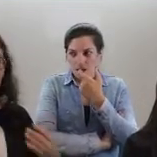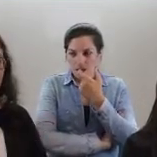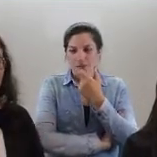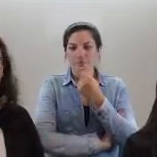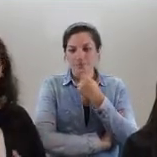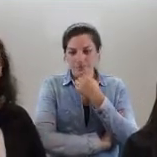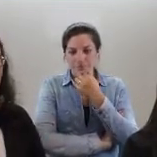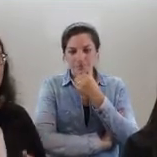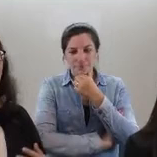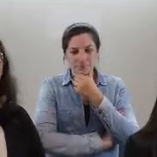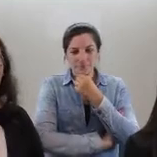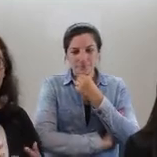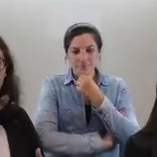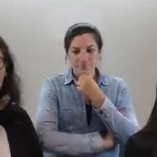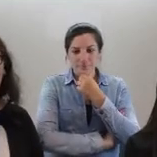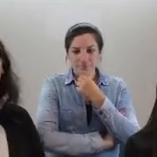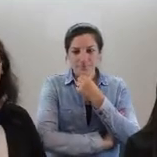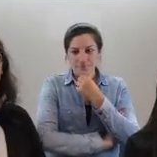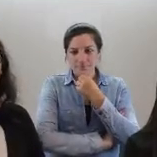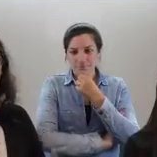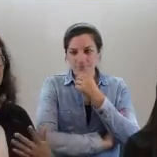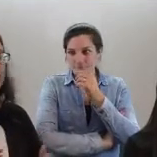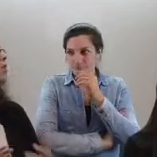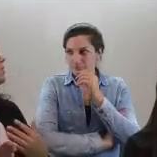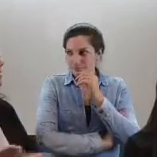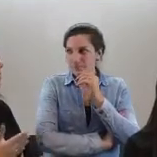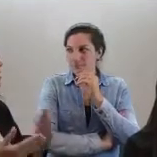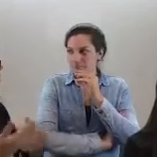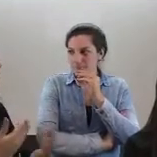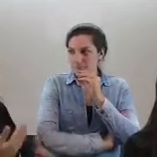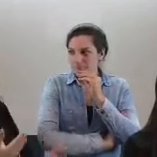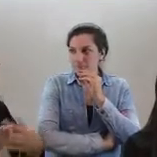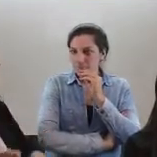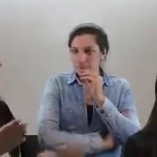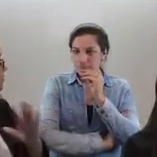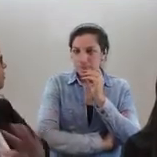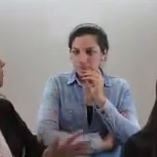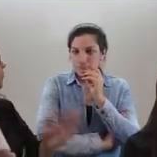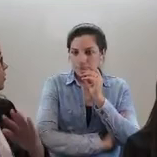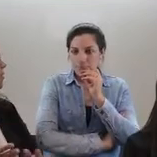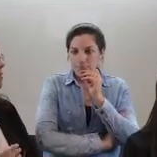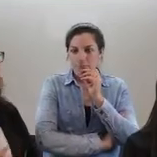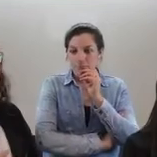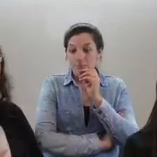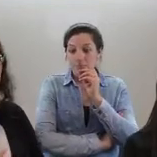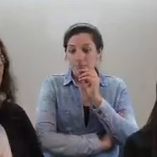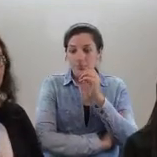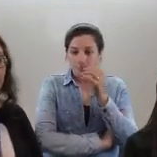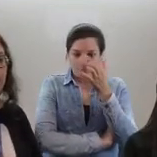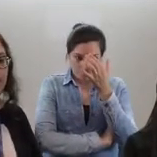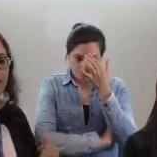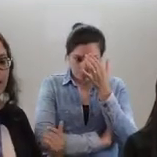livro, eu tô louca atrás de tema. Eu abro a minha biblioteca, para mim é uma das melhores. Até comparando com a Pearson, eu prefiro muito a minha